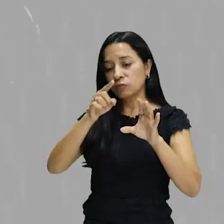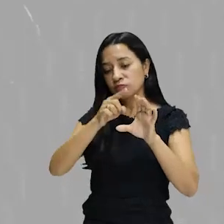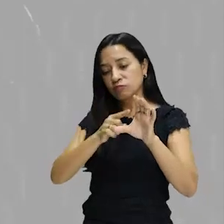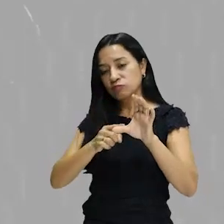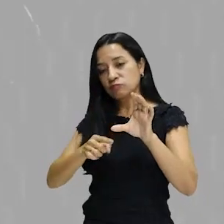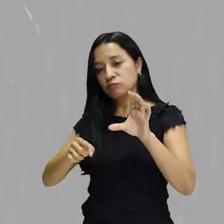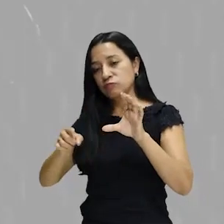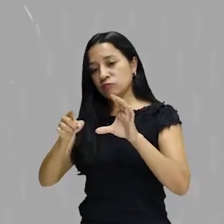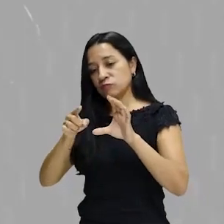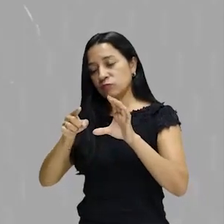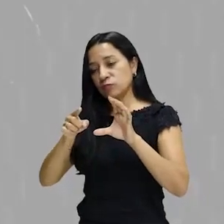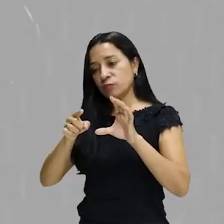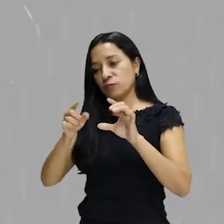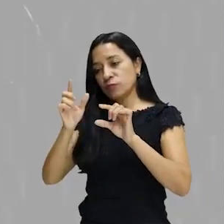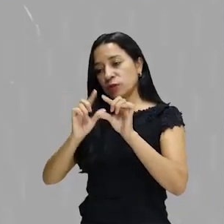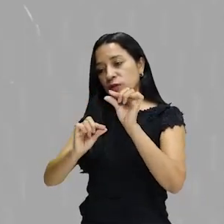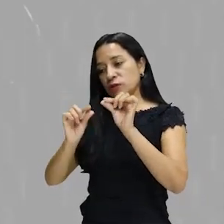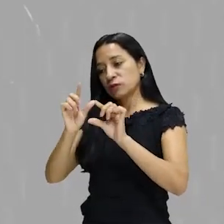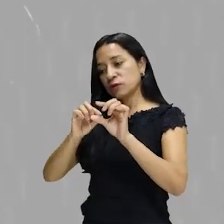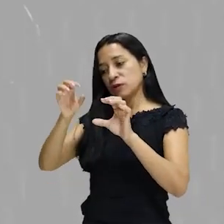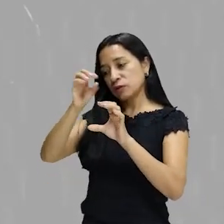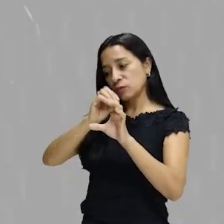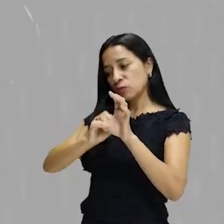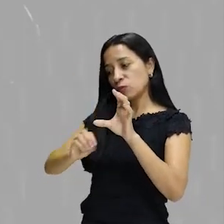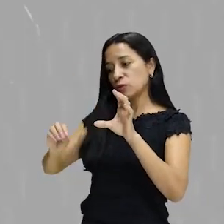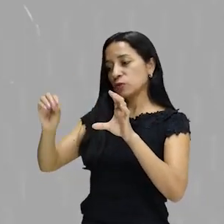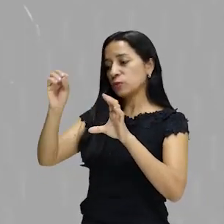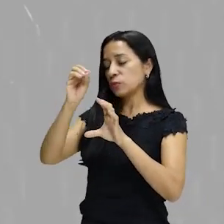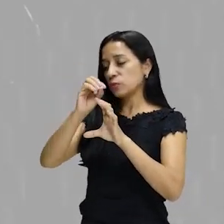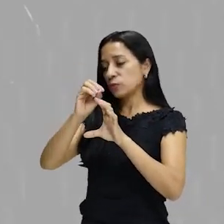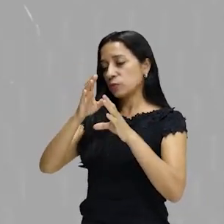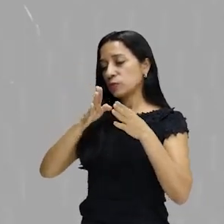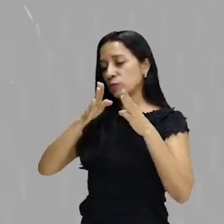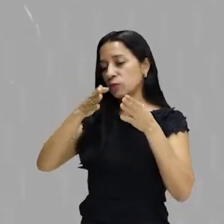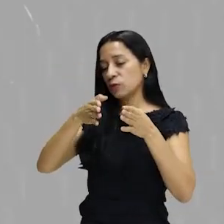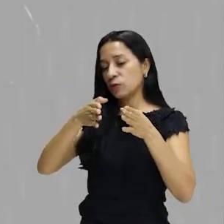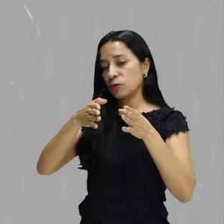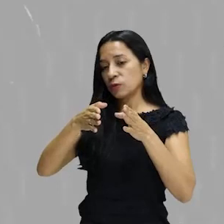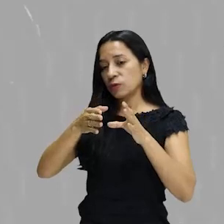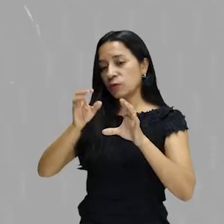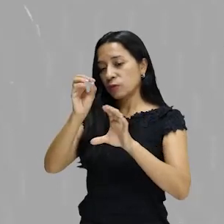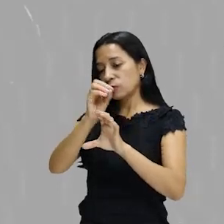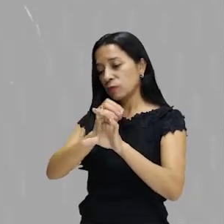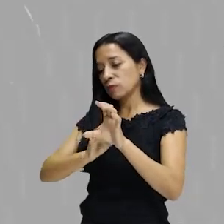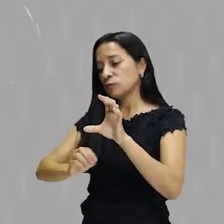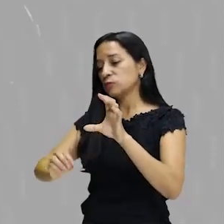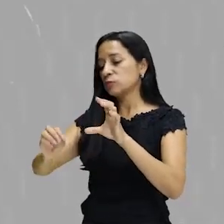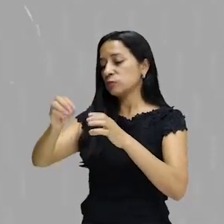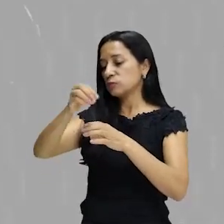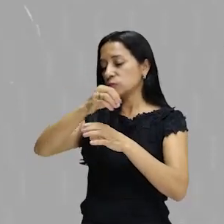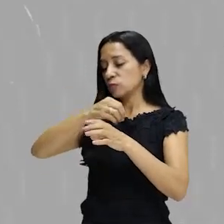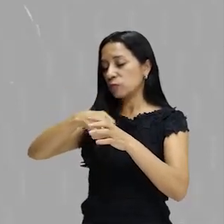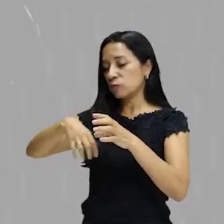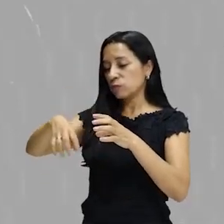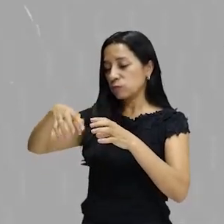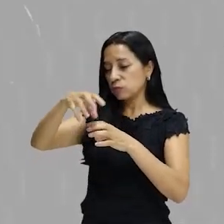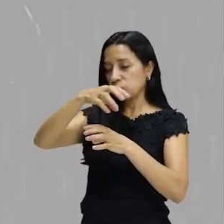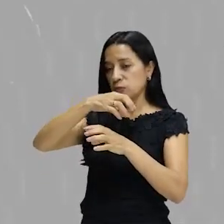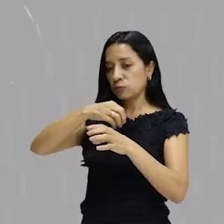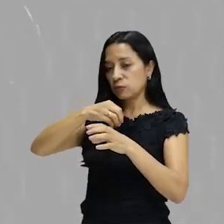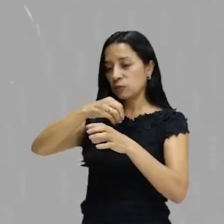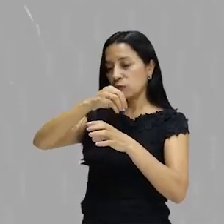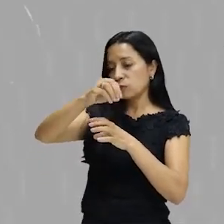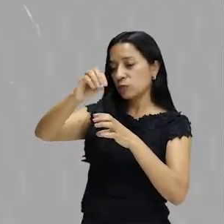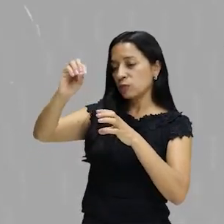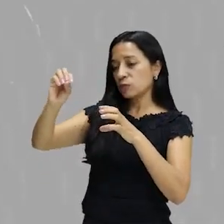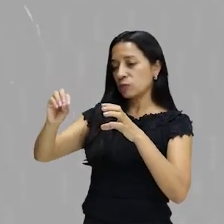ou a estrela a ser orbitada, ela está em um desses focos. E o corpo, né, que orbita, ele orbita não em forma circular,